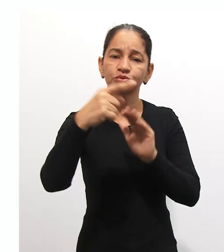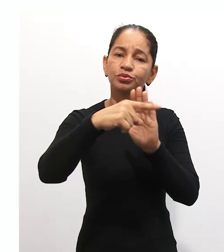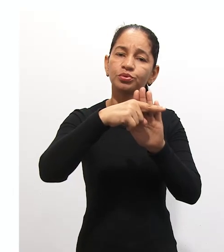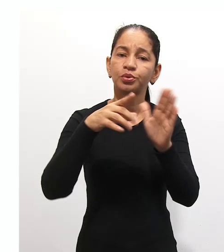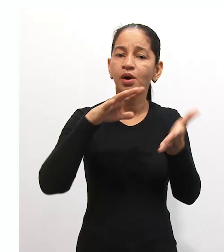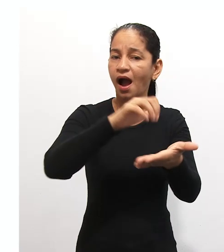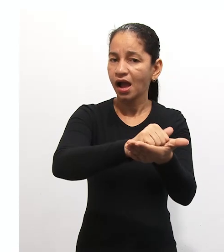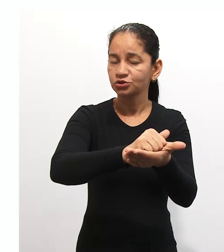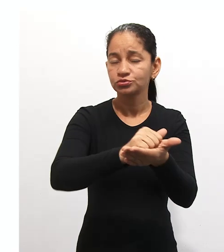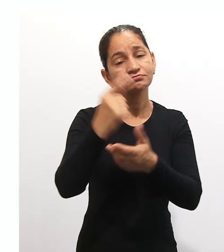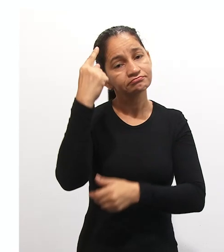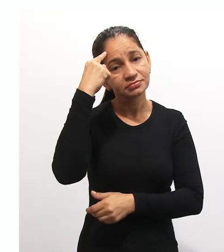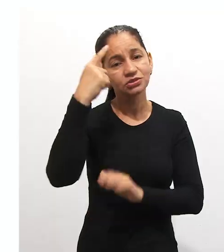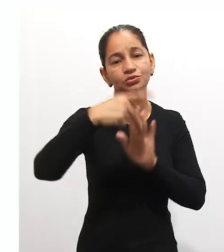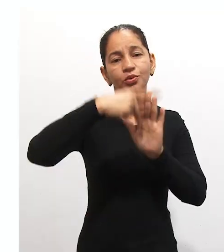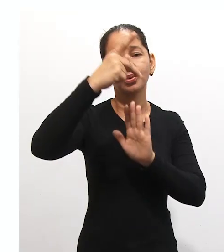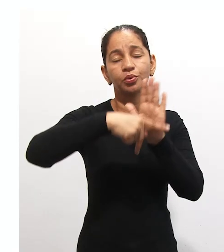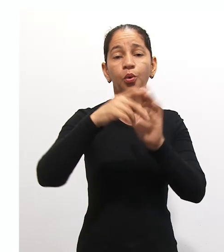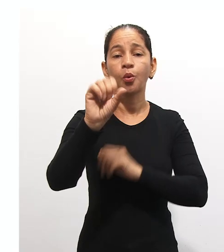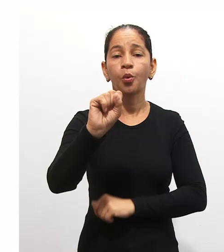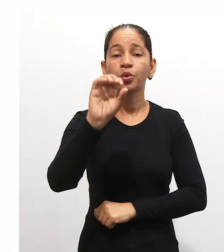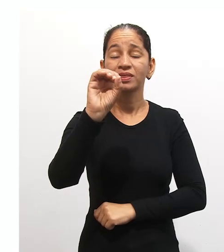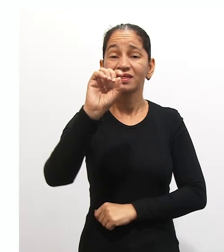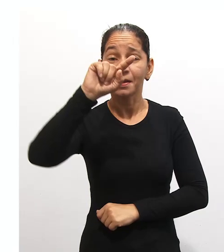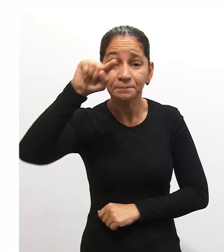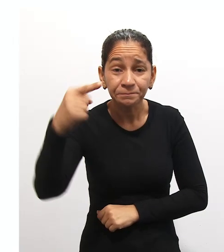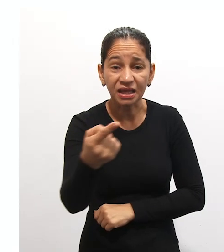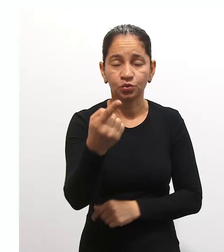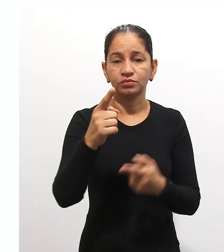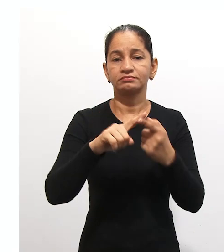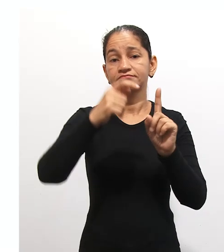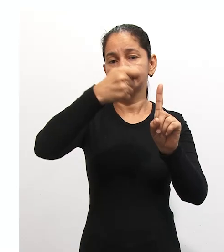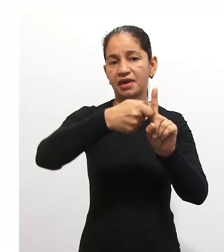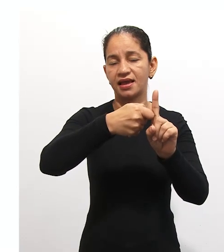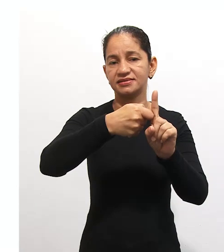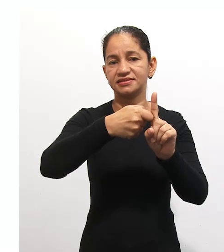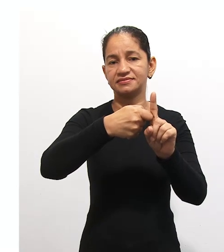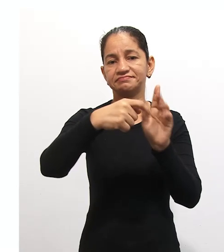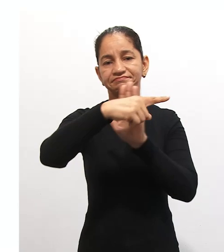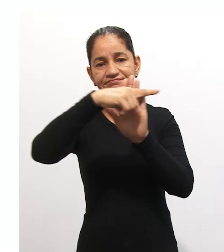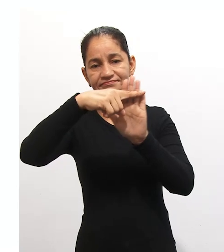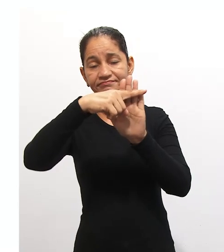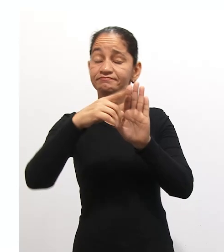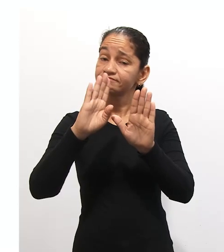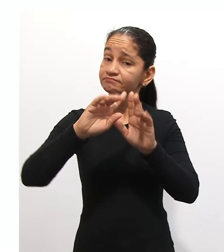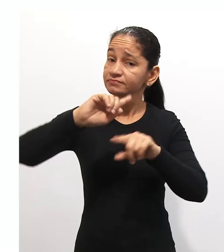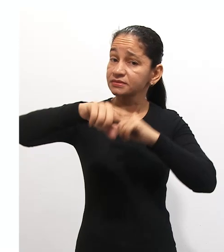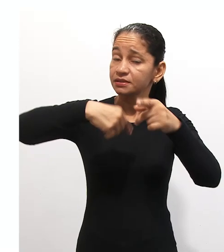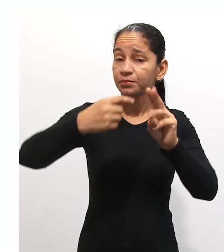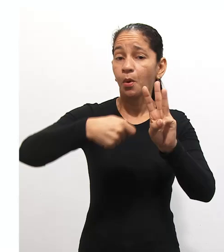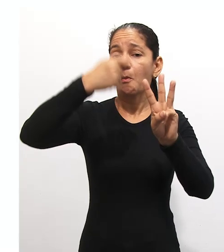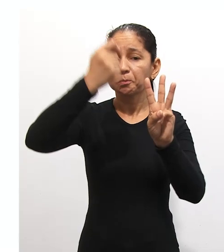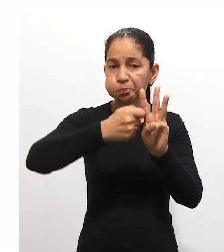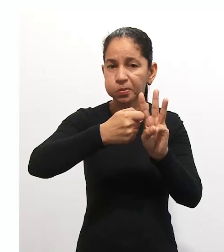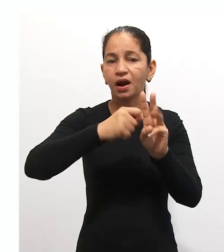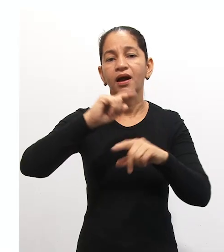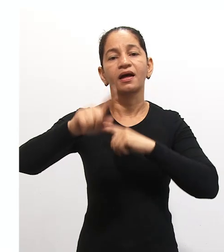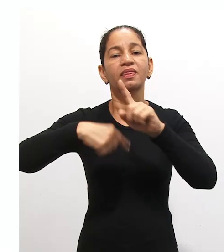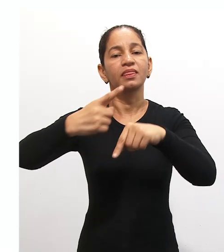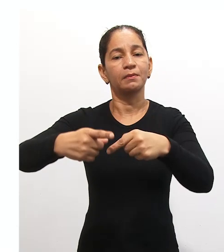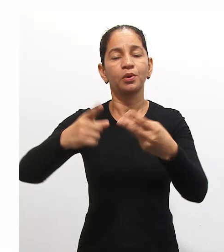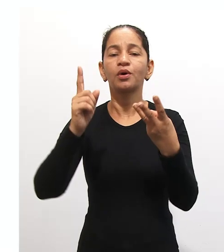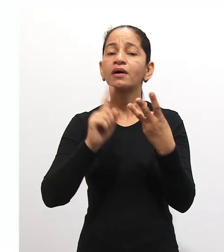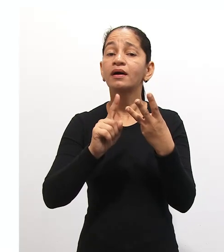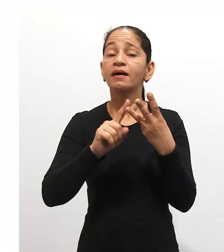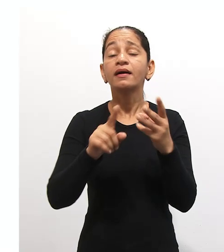padrão de 80 mil por mês. Aí, o custo padrão. No terceiro mês,